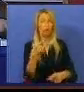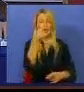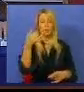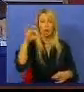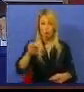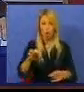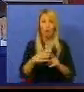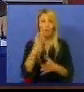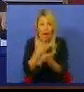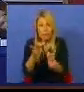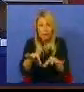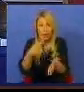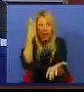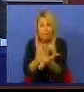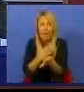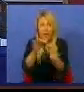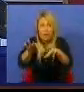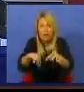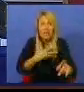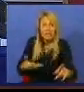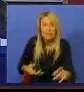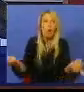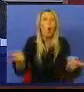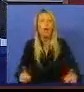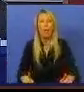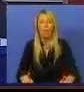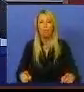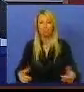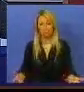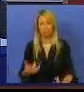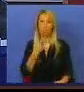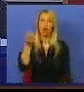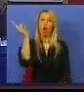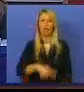ser executados até ao final do ano? Mais uma promessa,